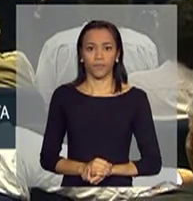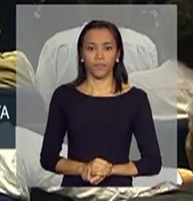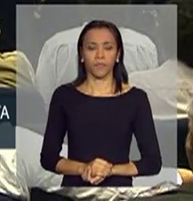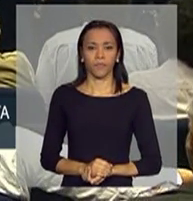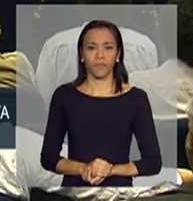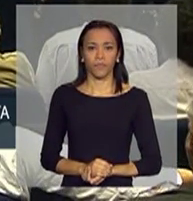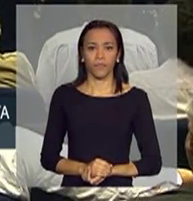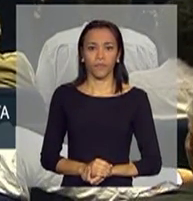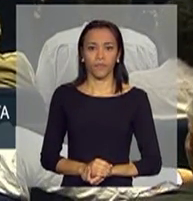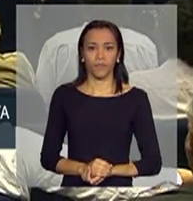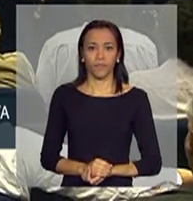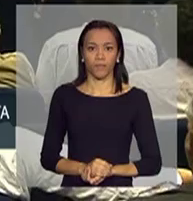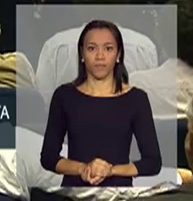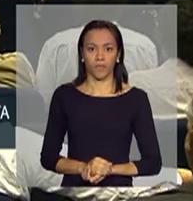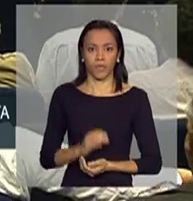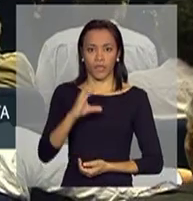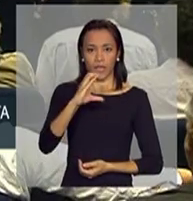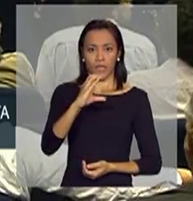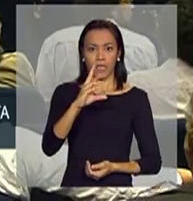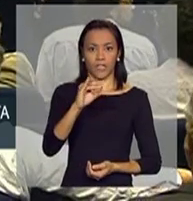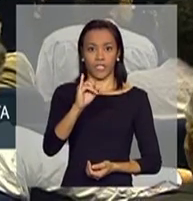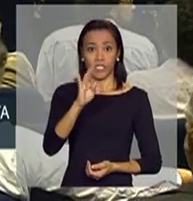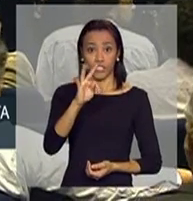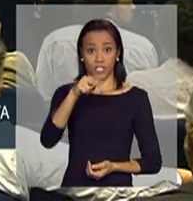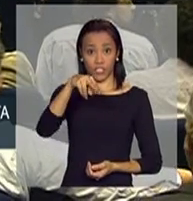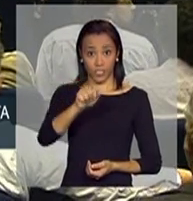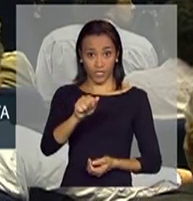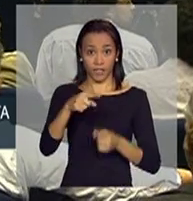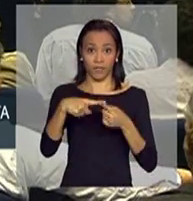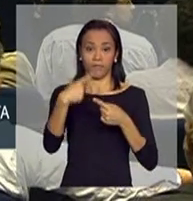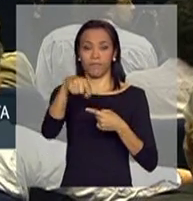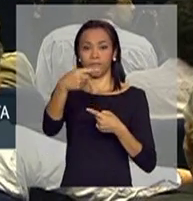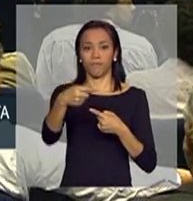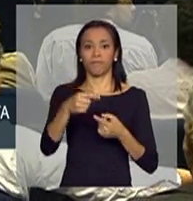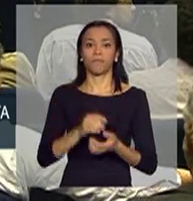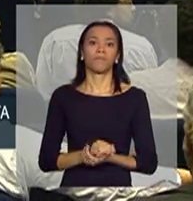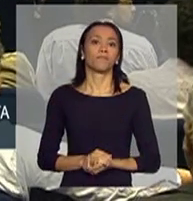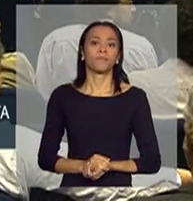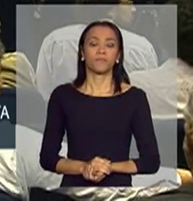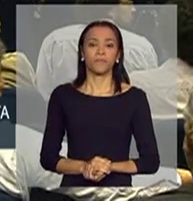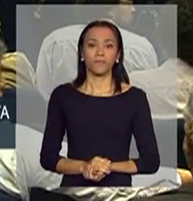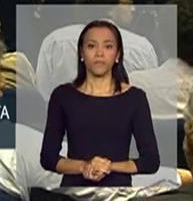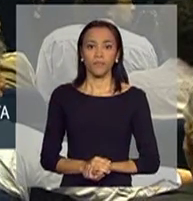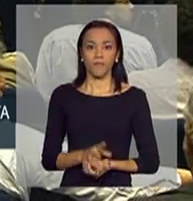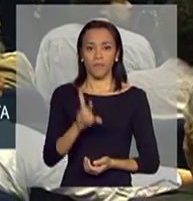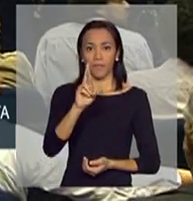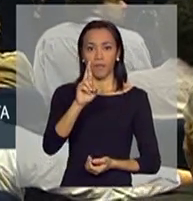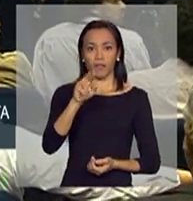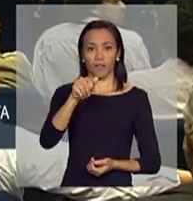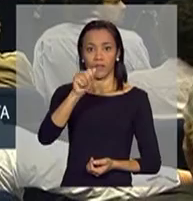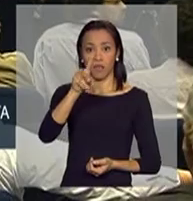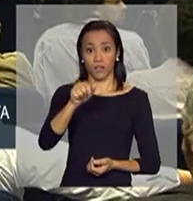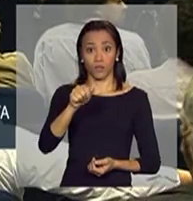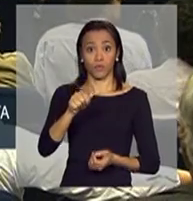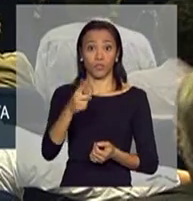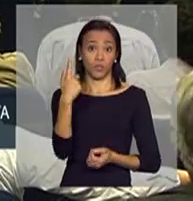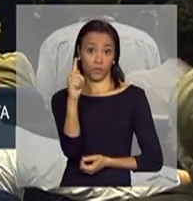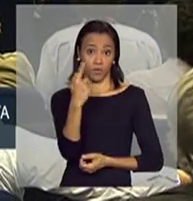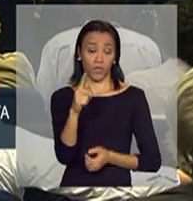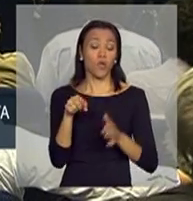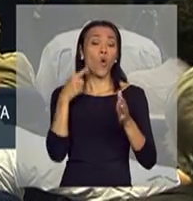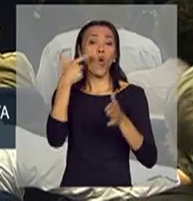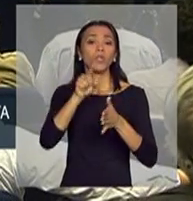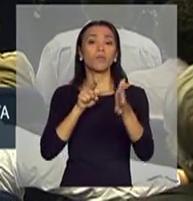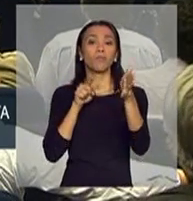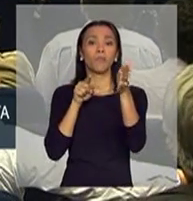Microfone, por gentileza, para a Cristina Serra, aqui na segunda fileira. Renato Dias, Diário da Manhã de Goiânia. Eu queria fazer uma pergunta à